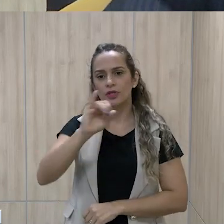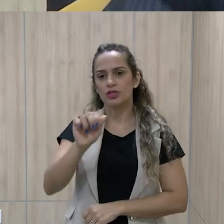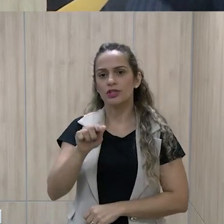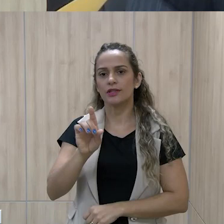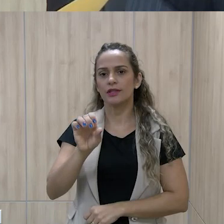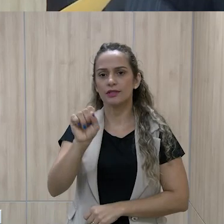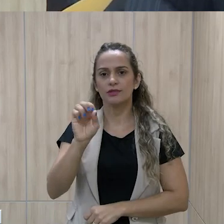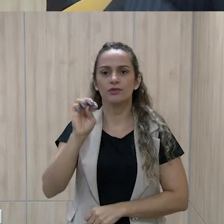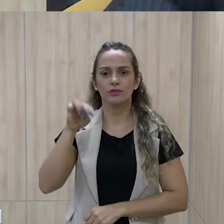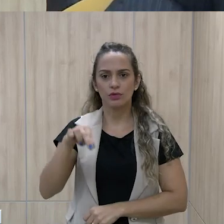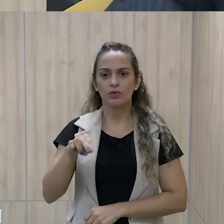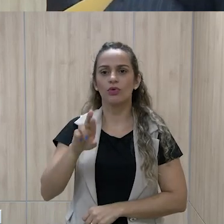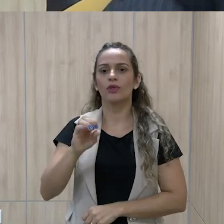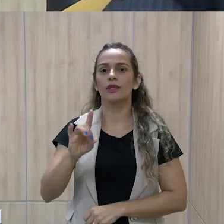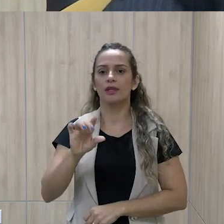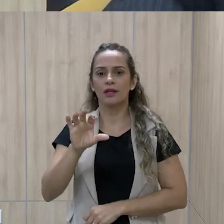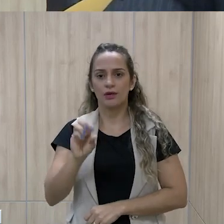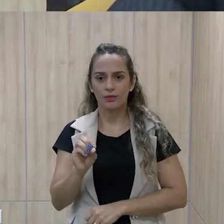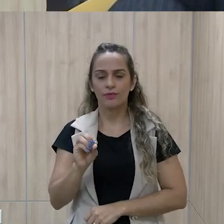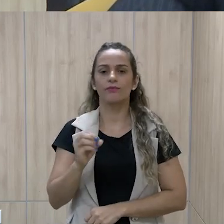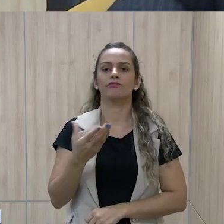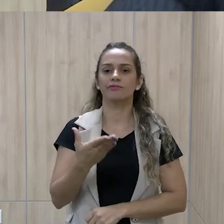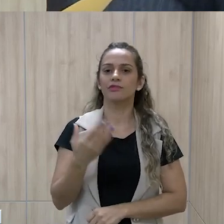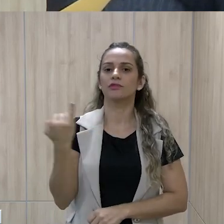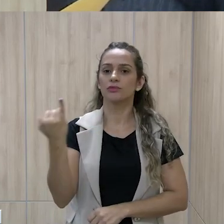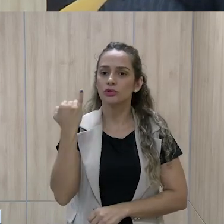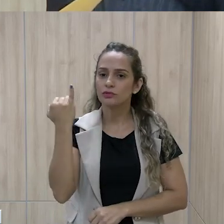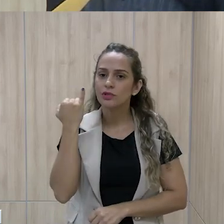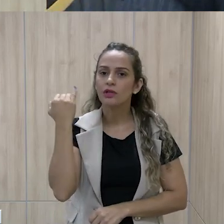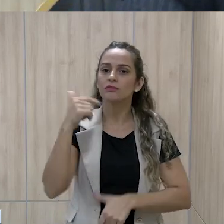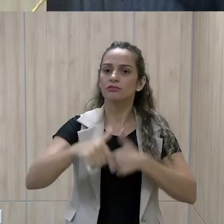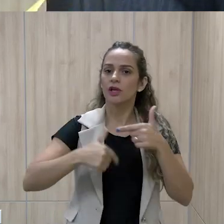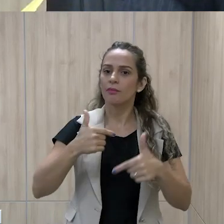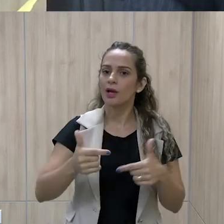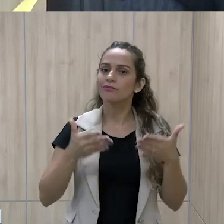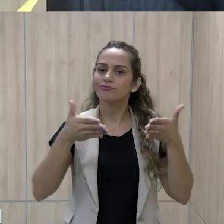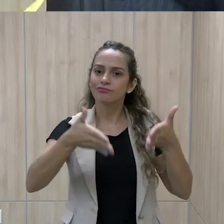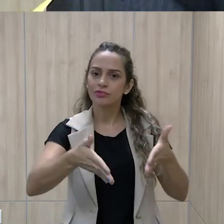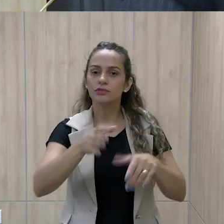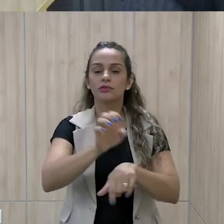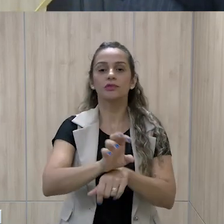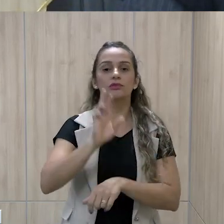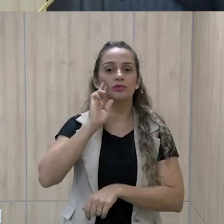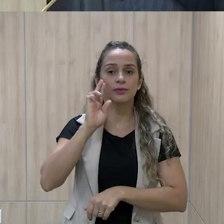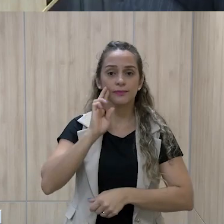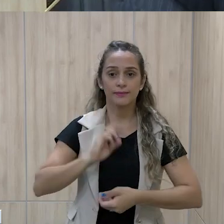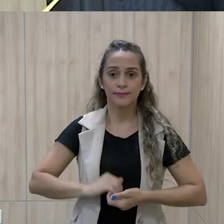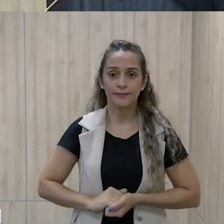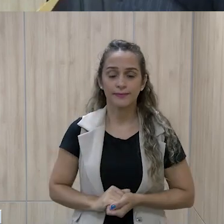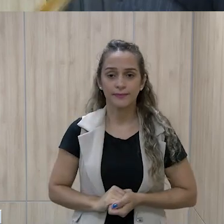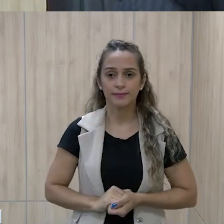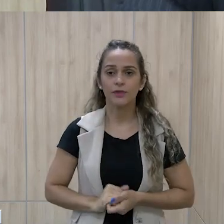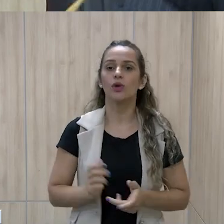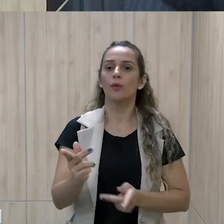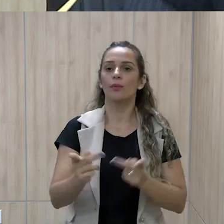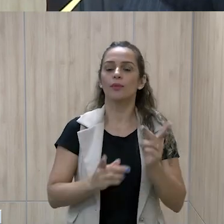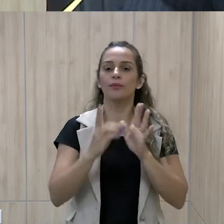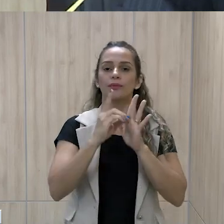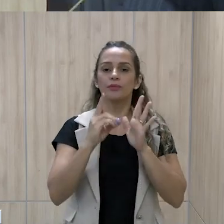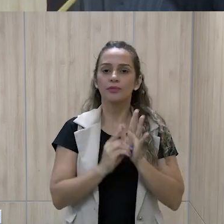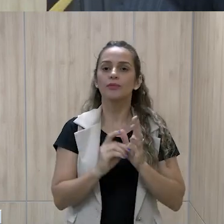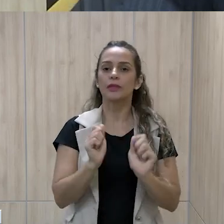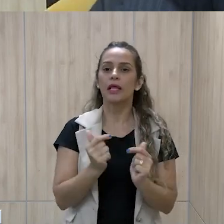Rondônia Excelentíssimo Senhor Janderson Rodrigues dalazen em reconhecimento aos relevantes serviços prestados do Estado de